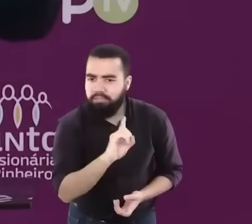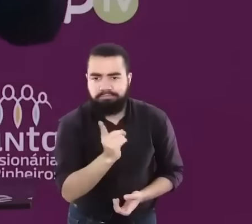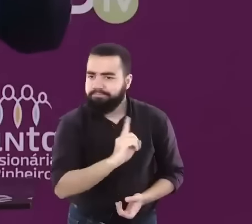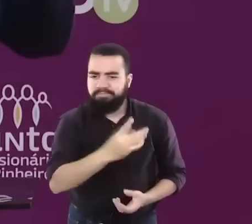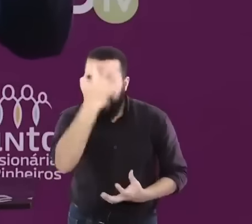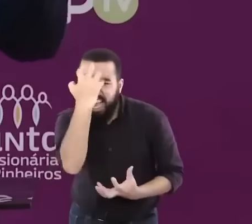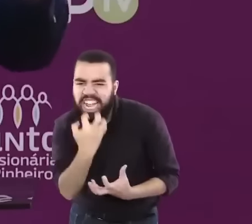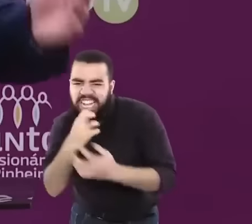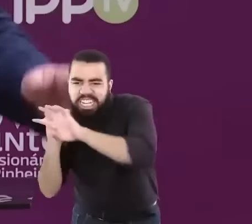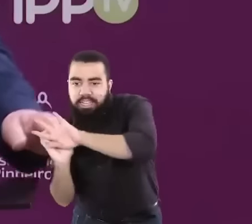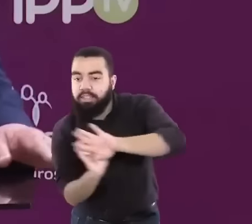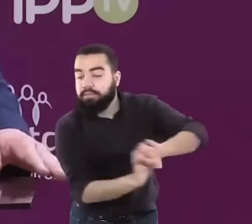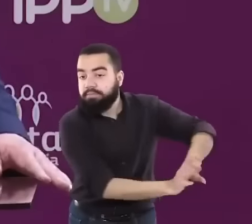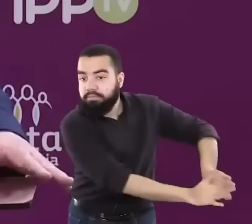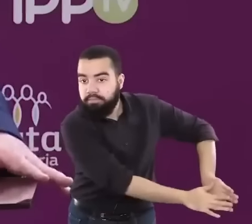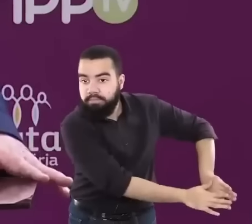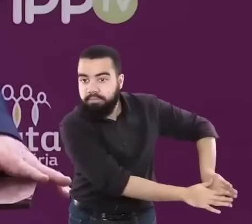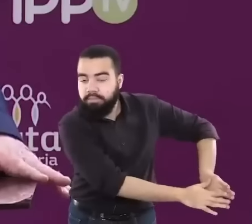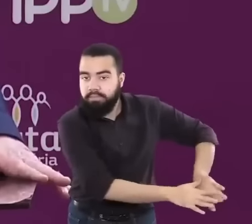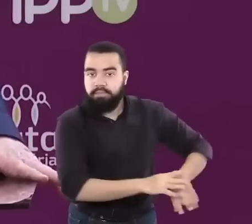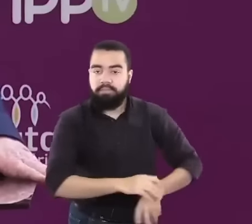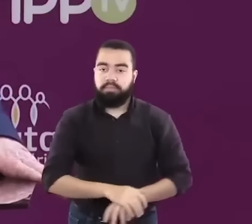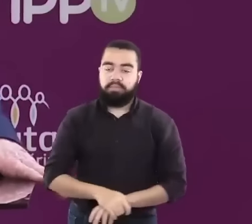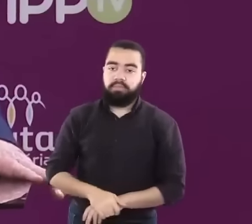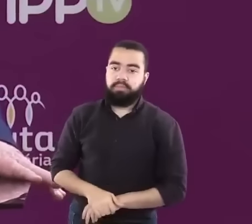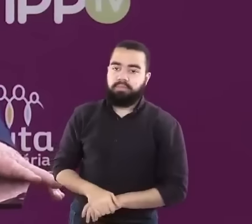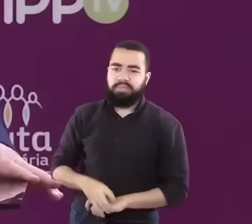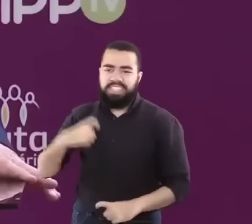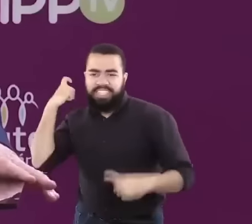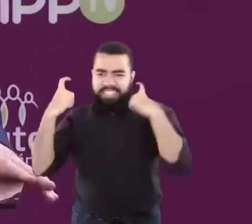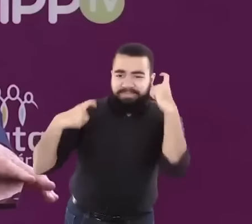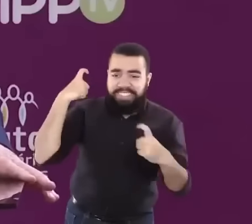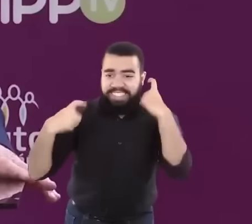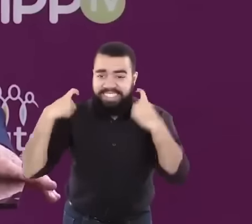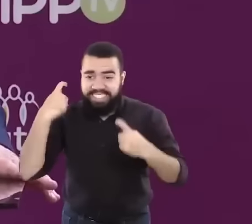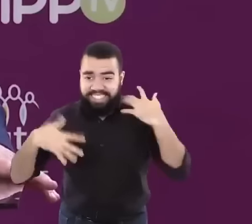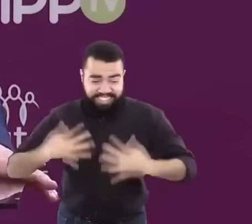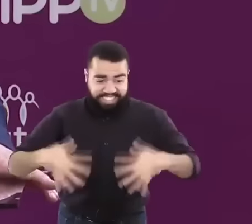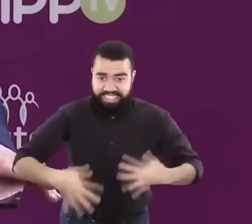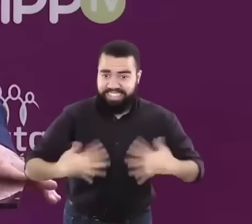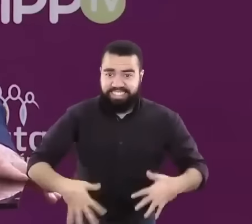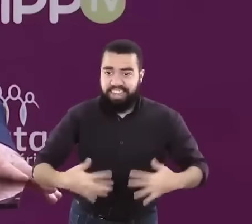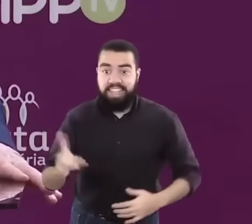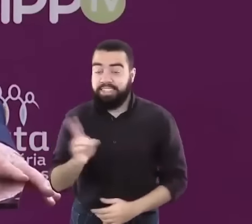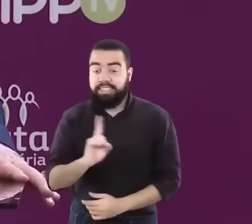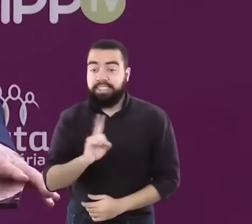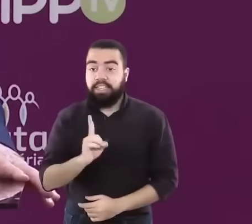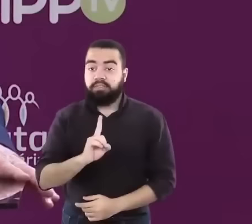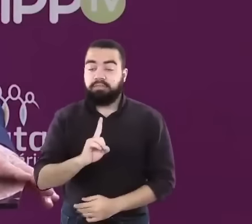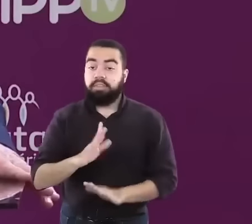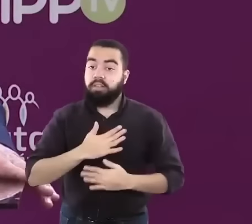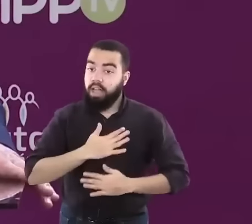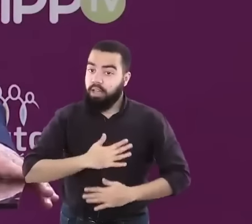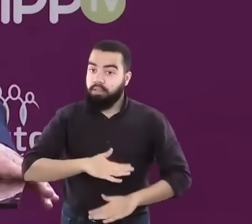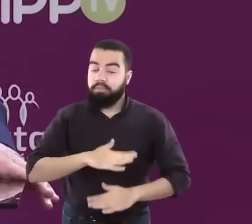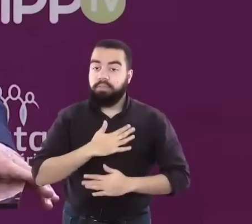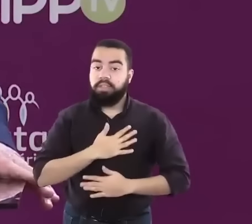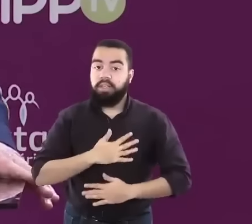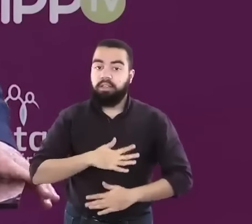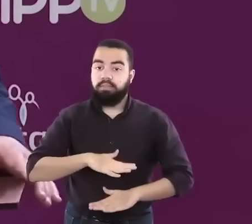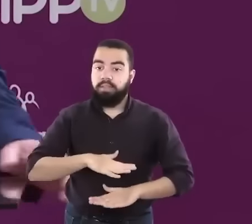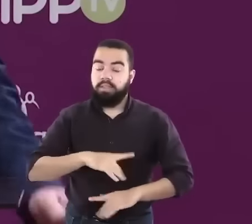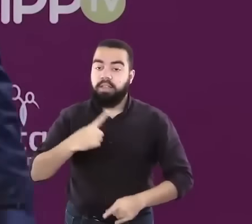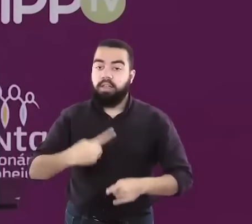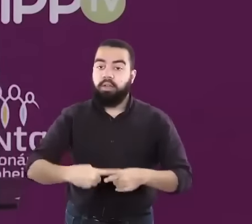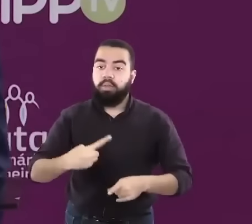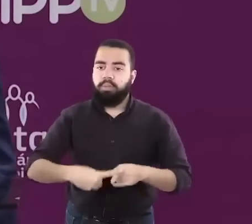ira abandona o Furor não te impacientes certamente isso acabará mal